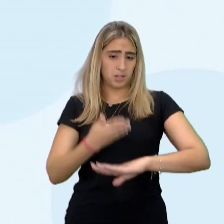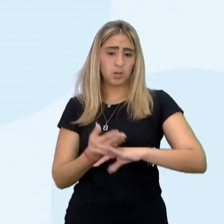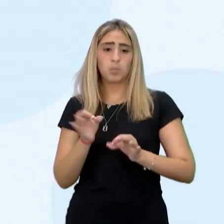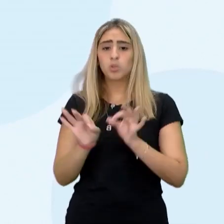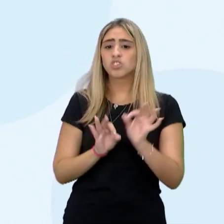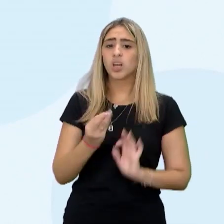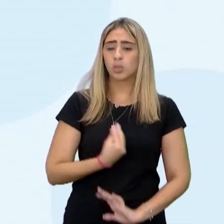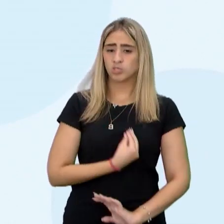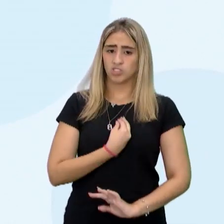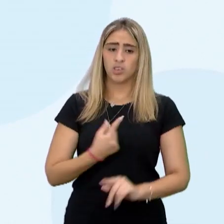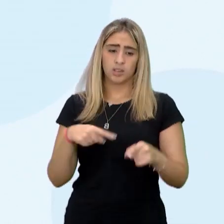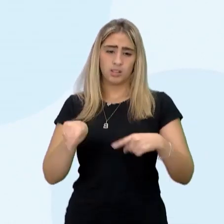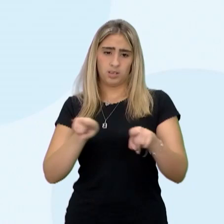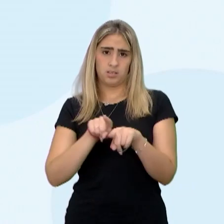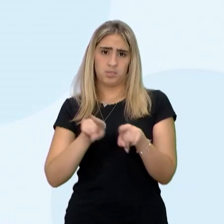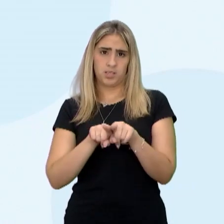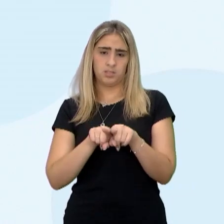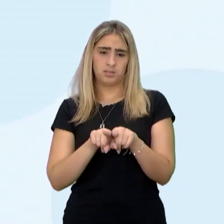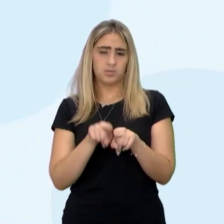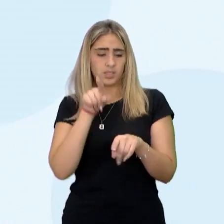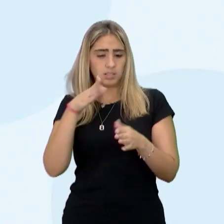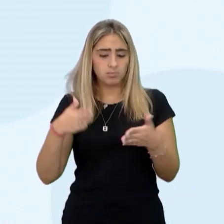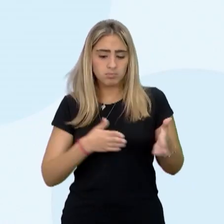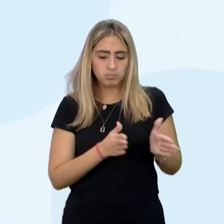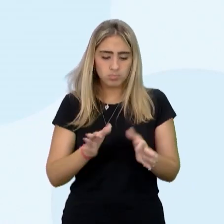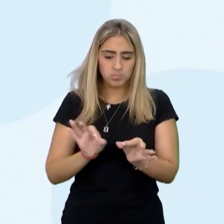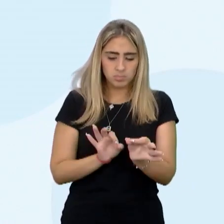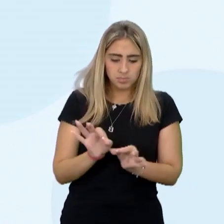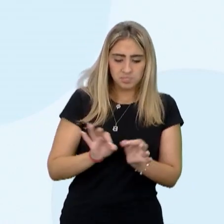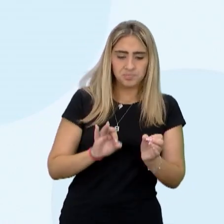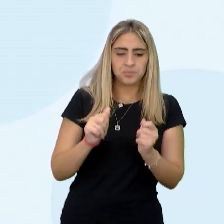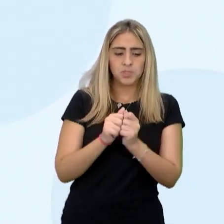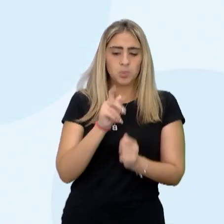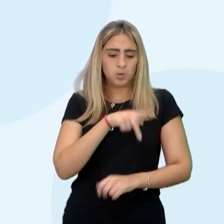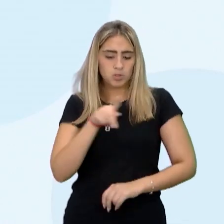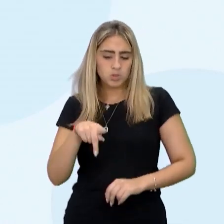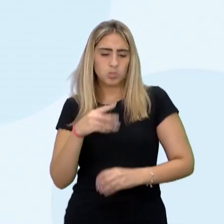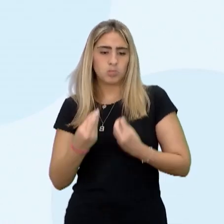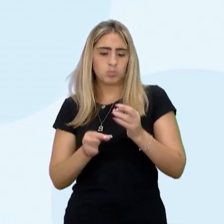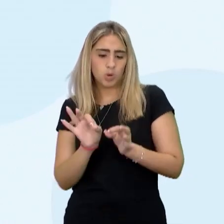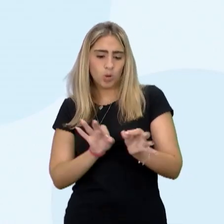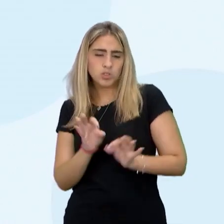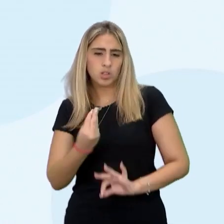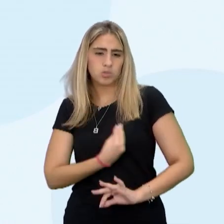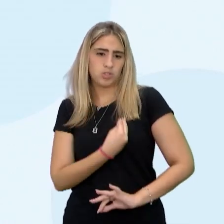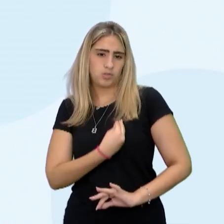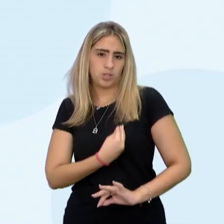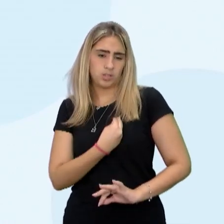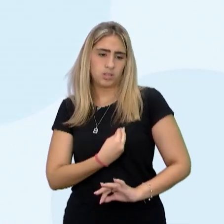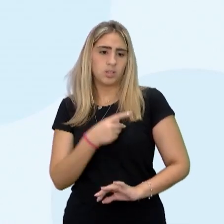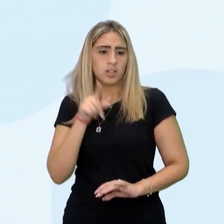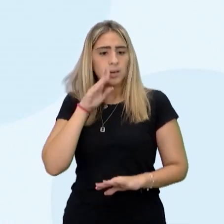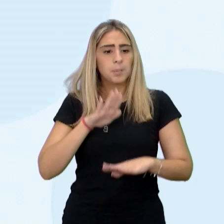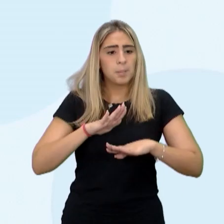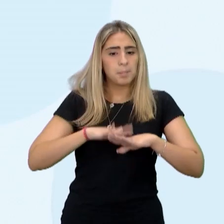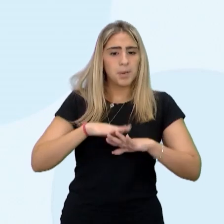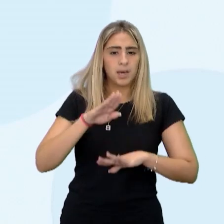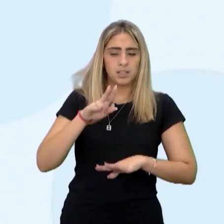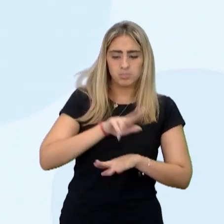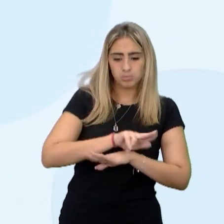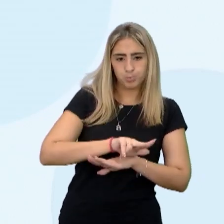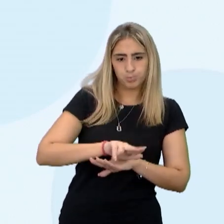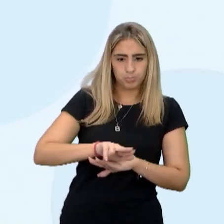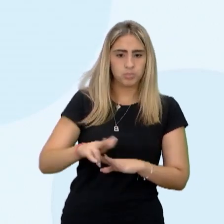vida, né? Então, ele alinha diretamente com o professor do projeto de vida, né, que é um professor da parte diversificada,